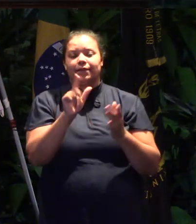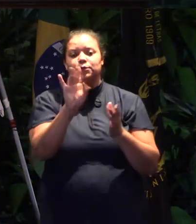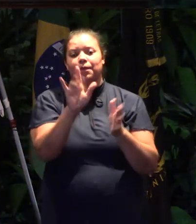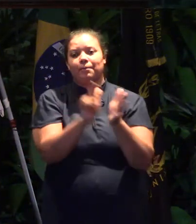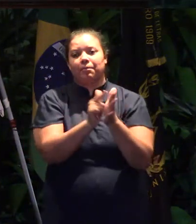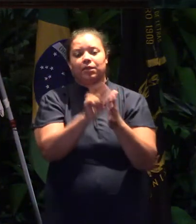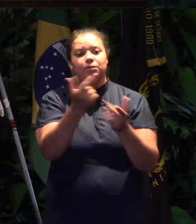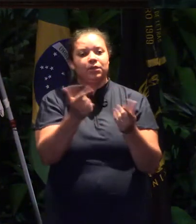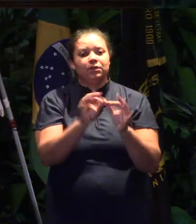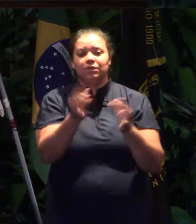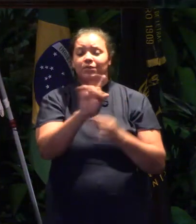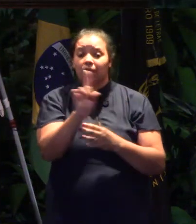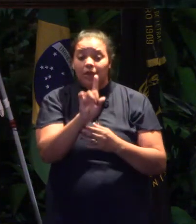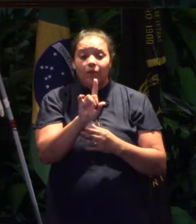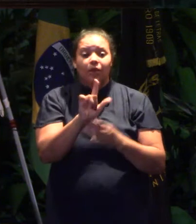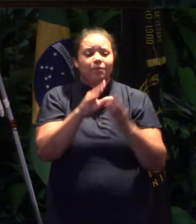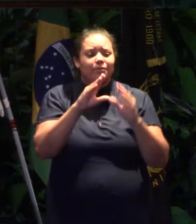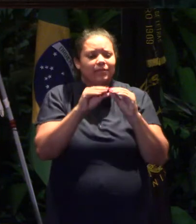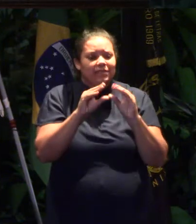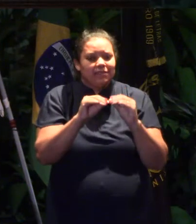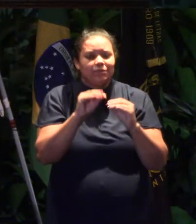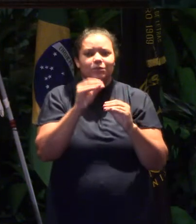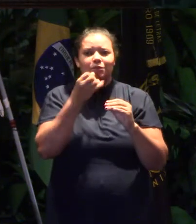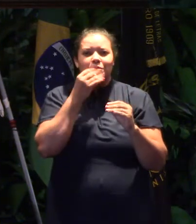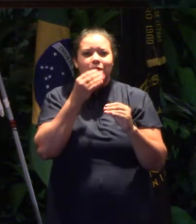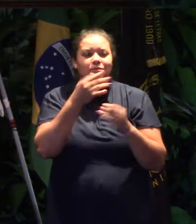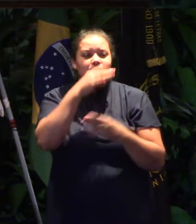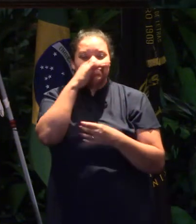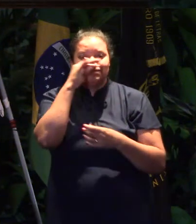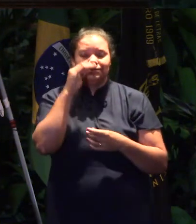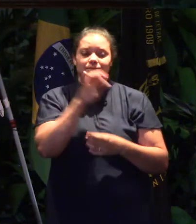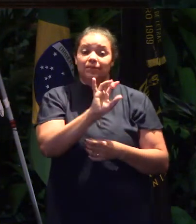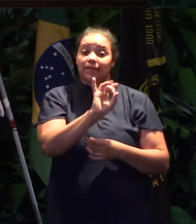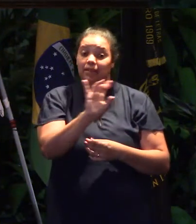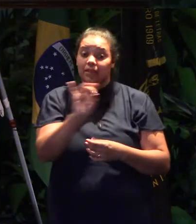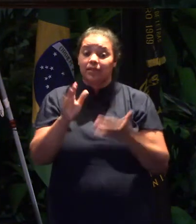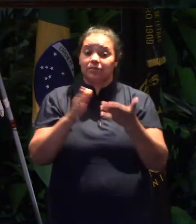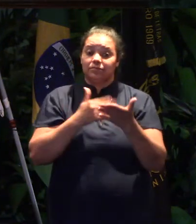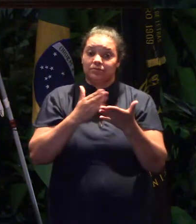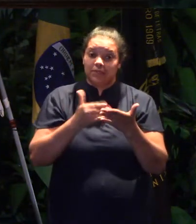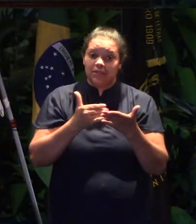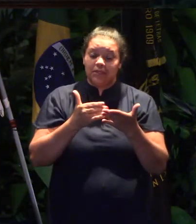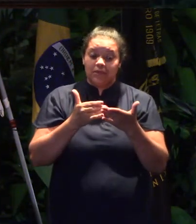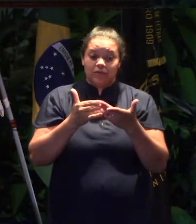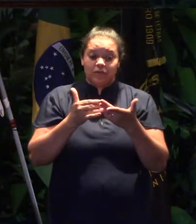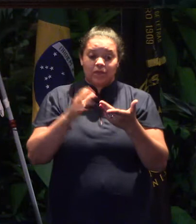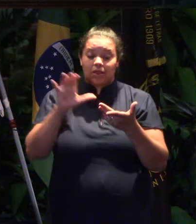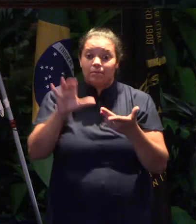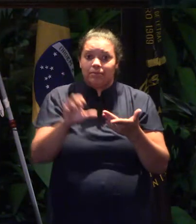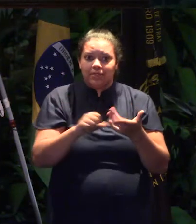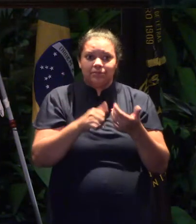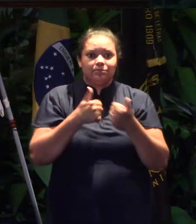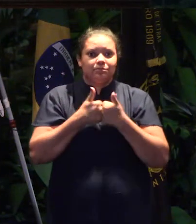um objeto cheiroso, macio, bom de tocar. E cada livro, quando a gente vai tendo ele junto da gente,